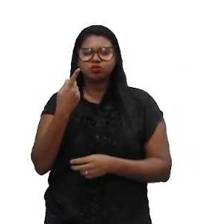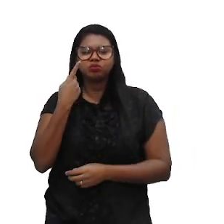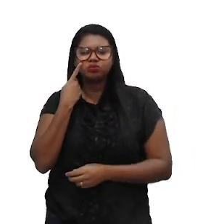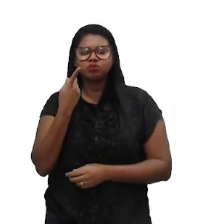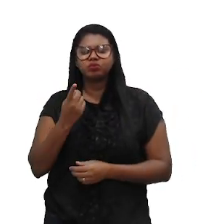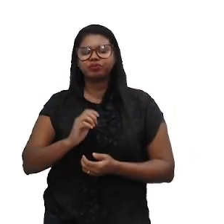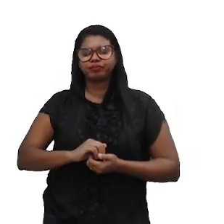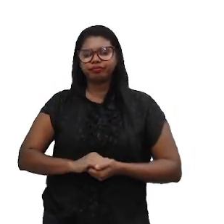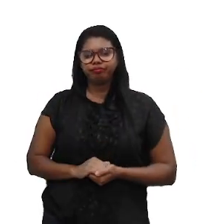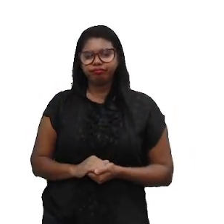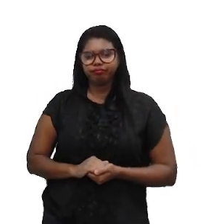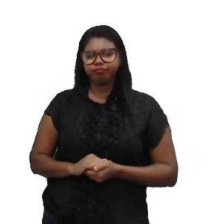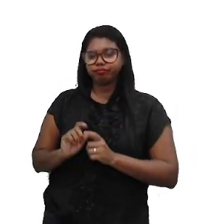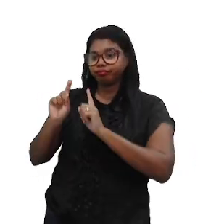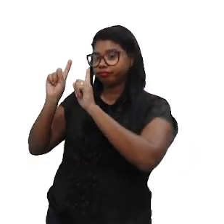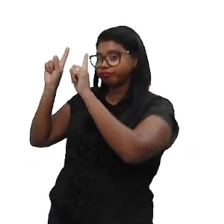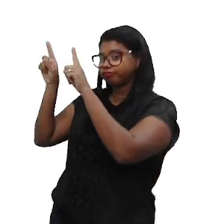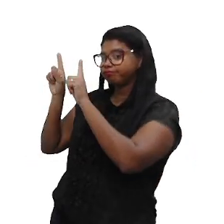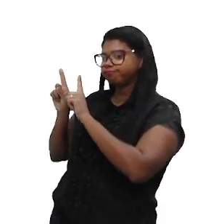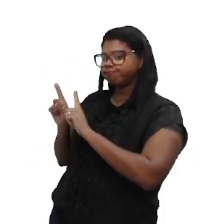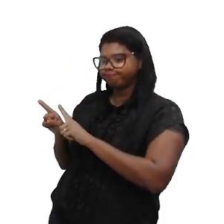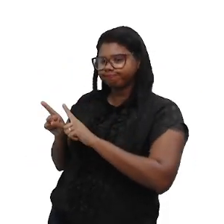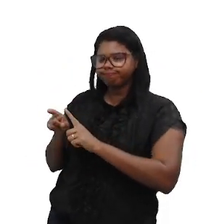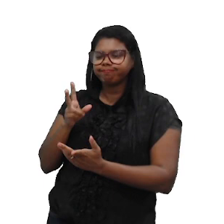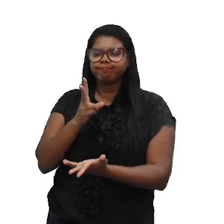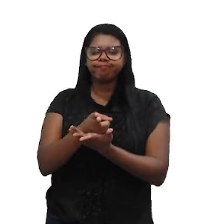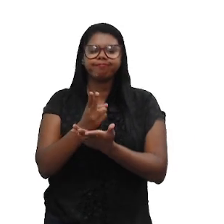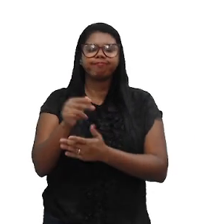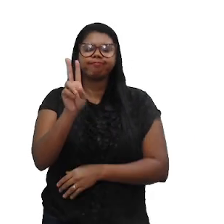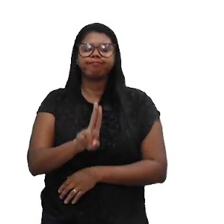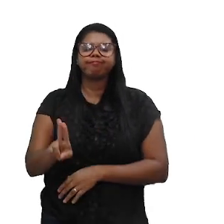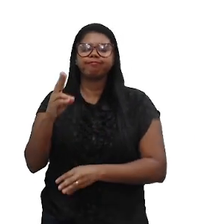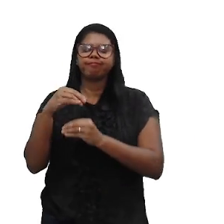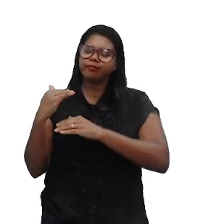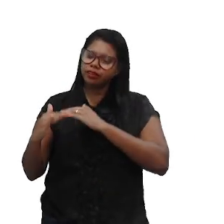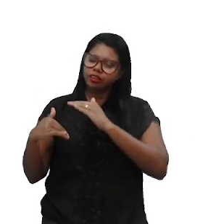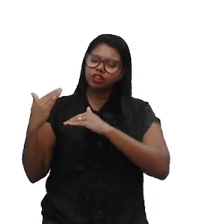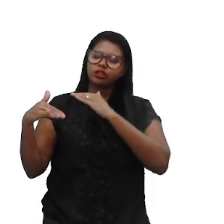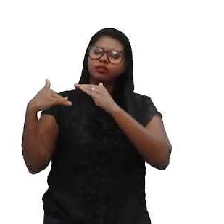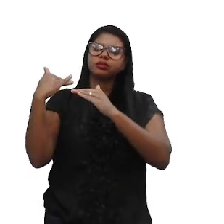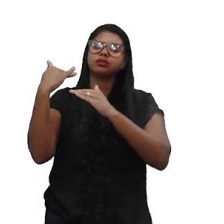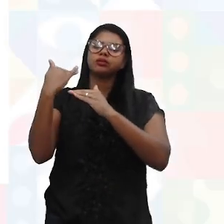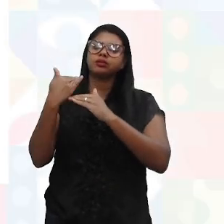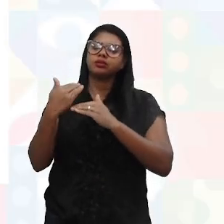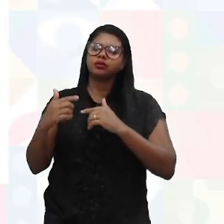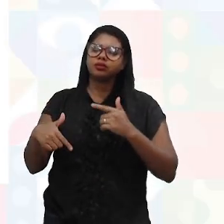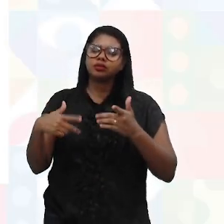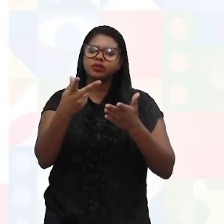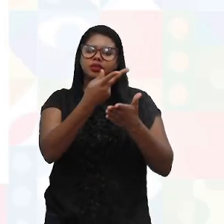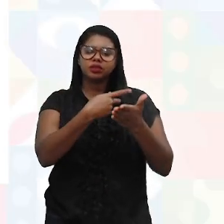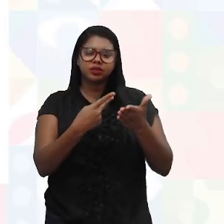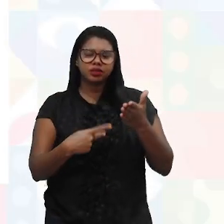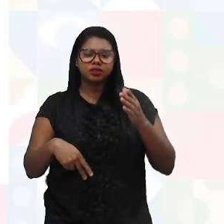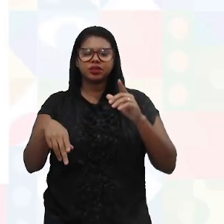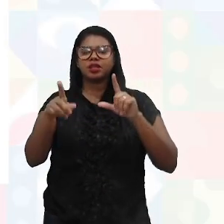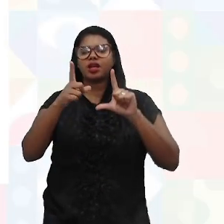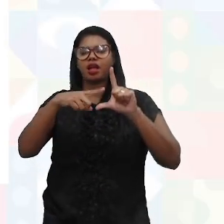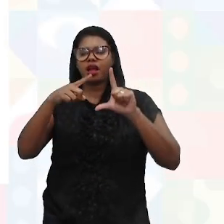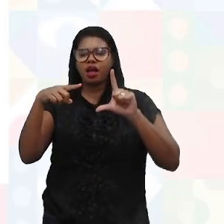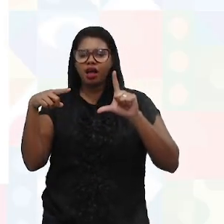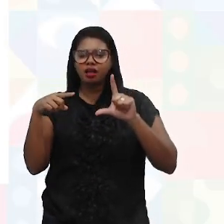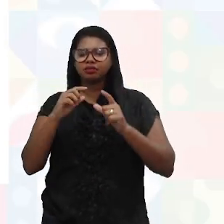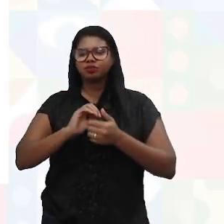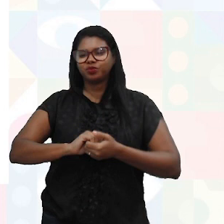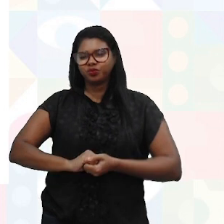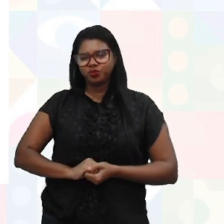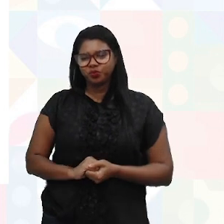percebido, esses elementos eles são sempre utilizados quando a gente está desenvolvendo trabalhos de design gráfico, né? Então